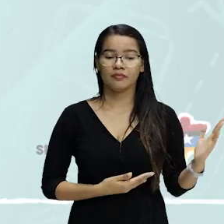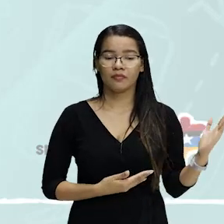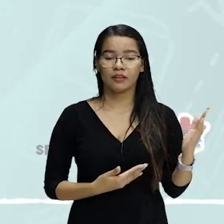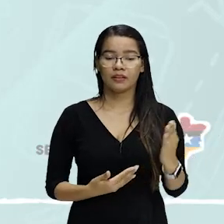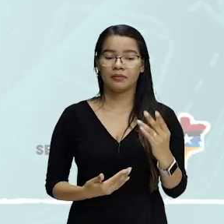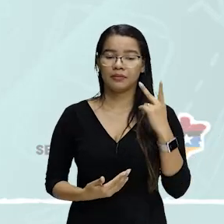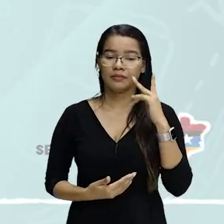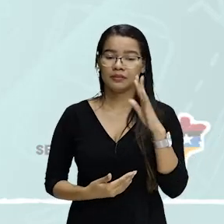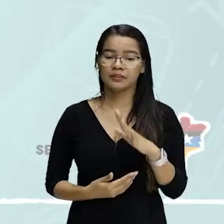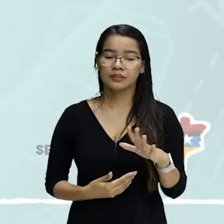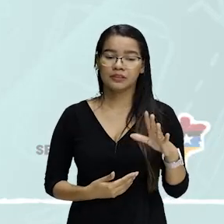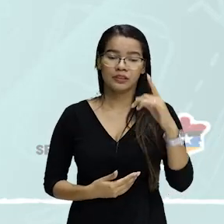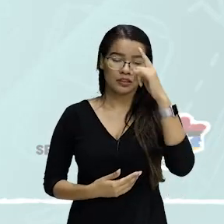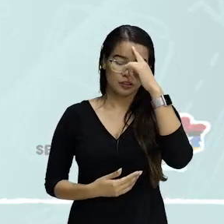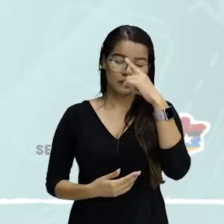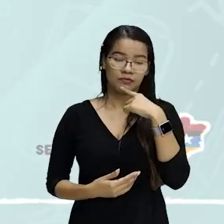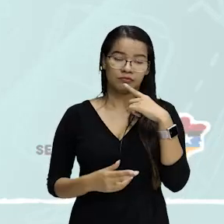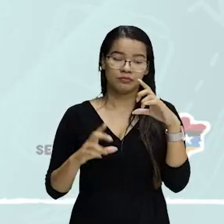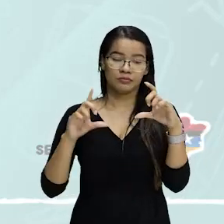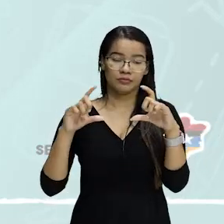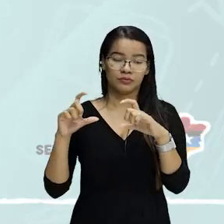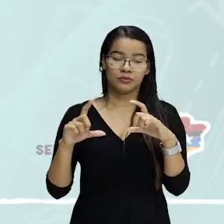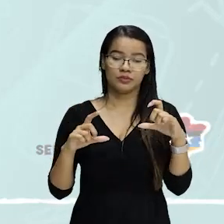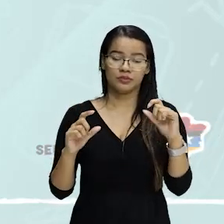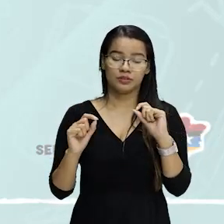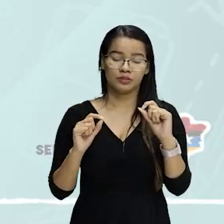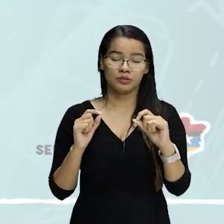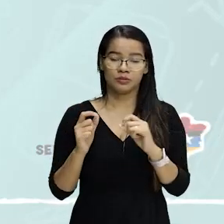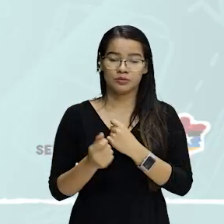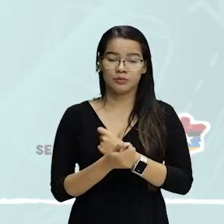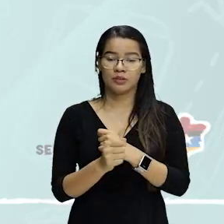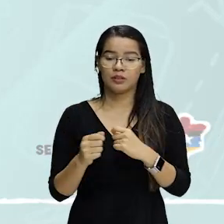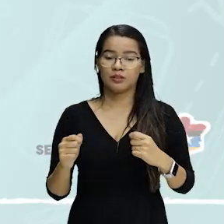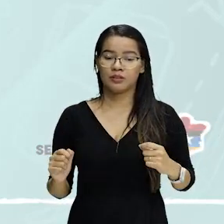vocês aí a foto de um dos maiores